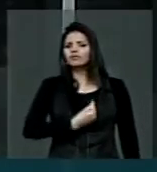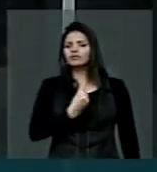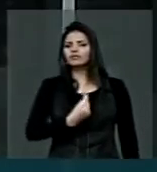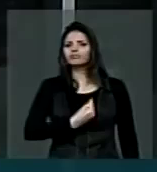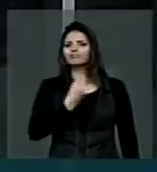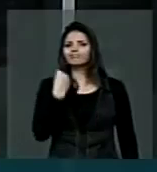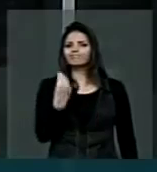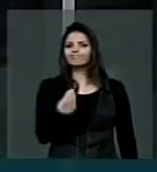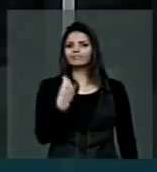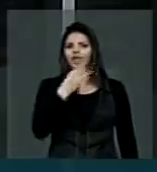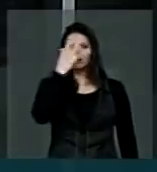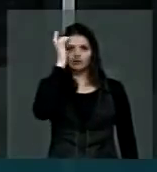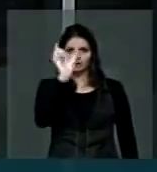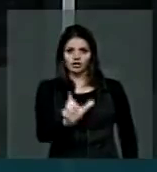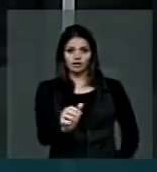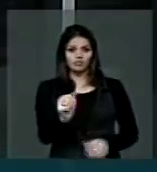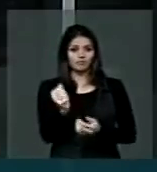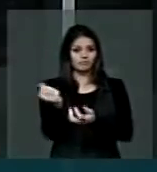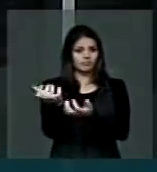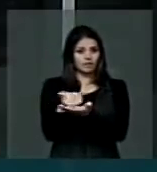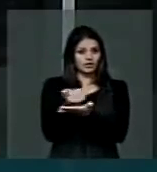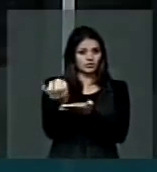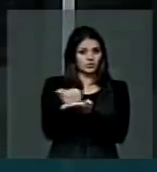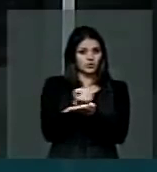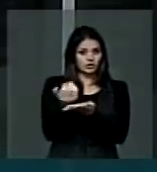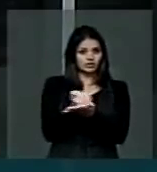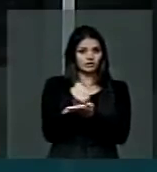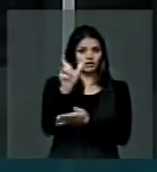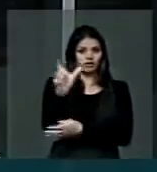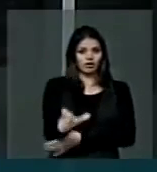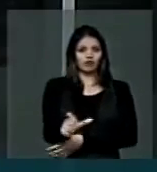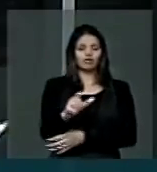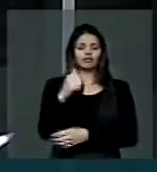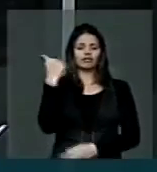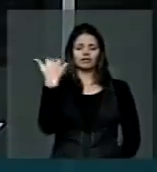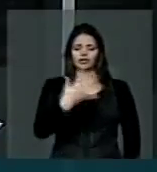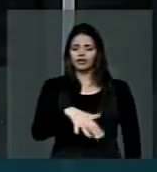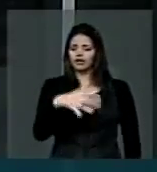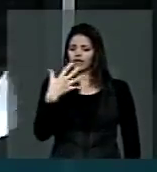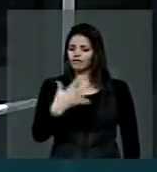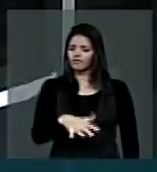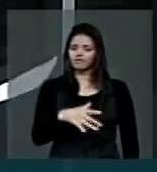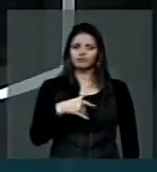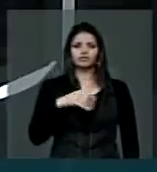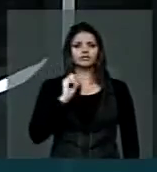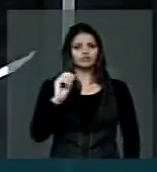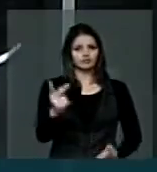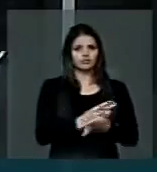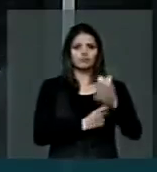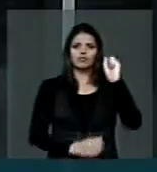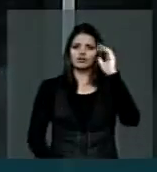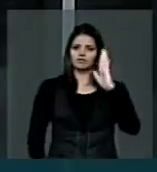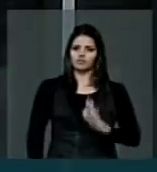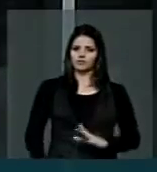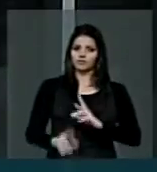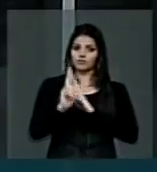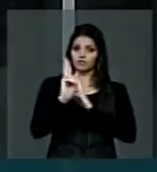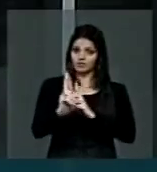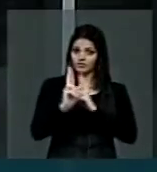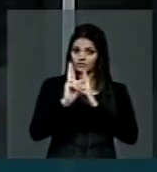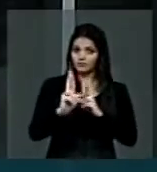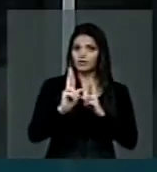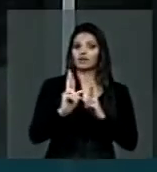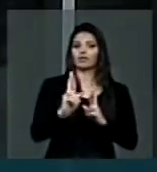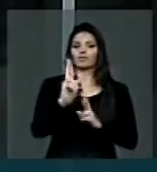O pensionista é um dos fatores graves desta nação. Por isso, na esperança que a Presidente da